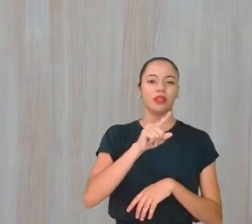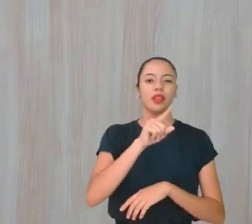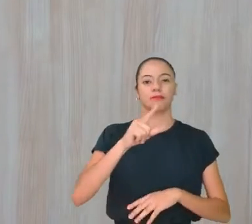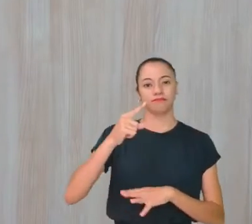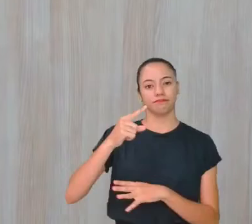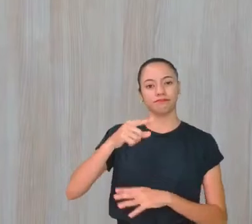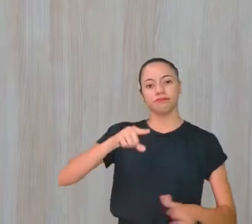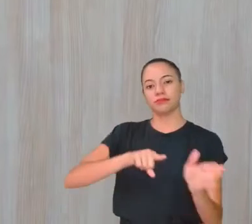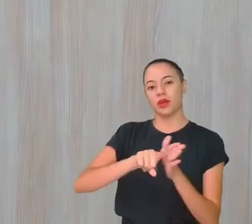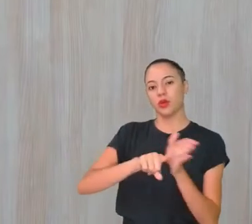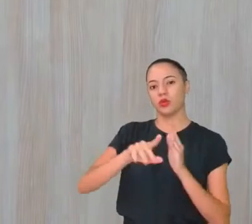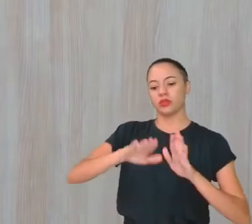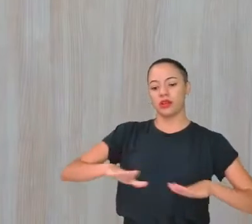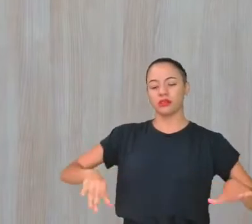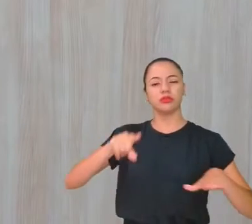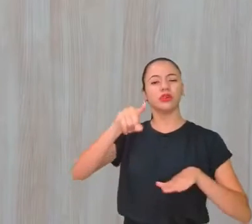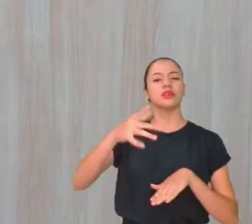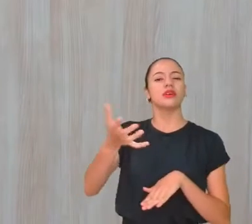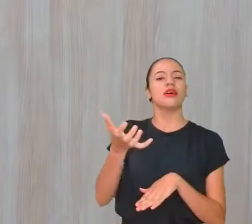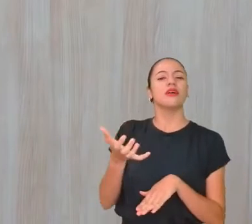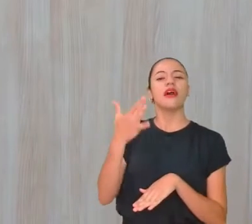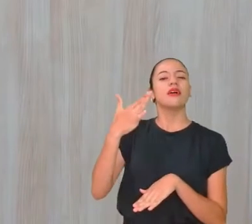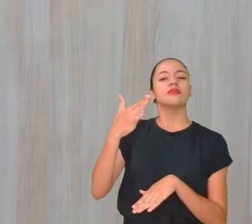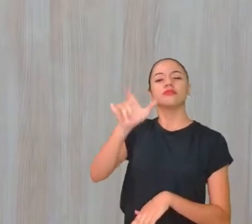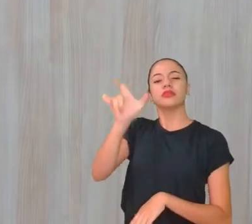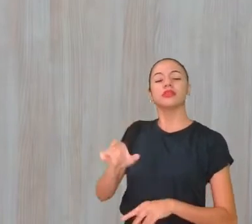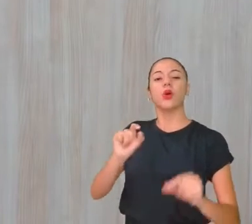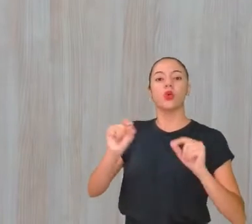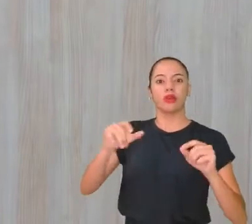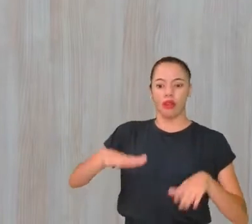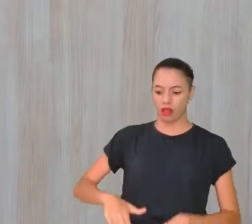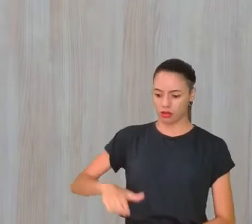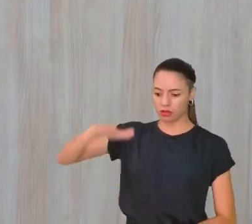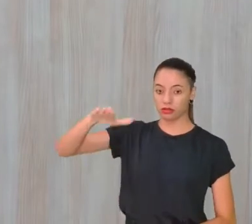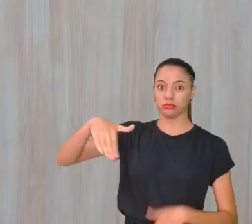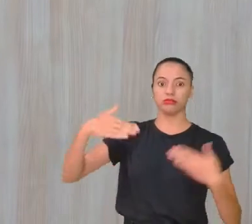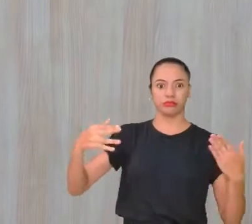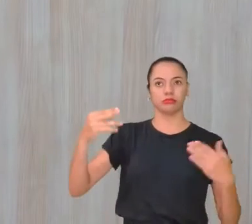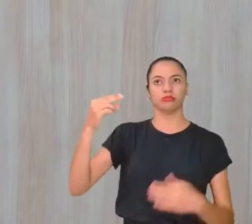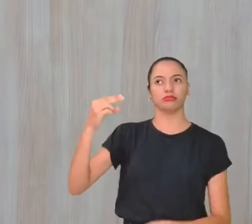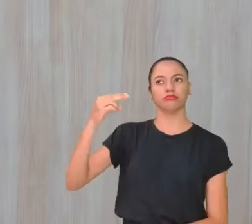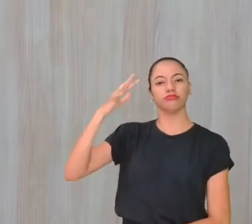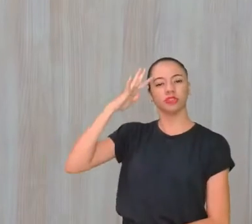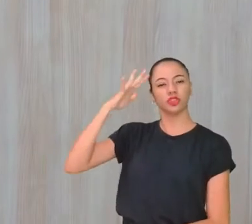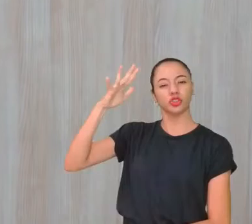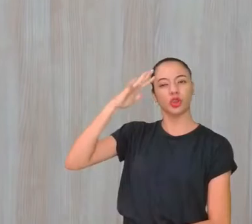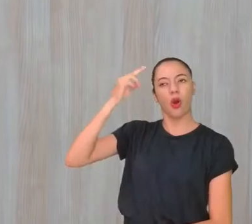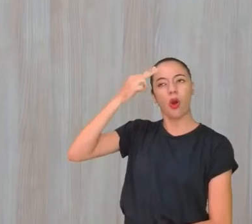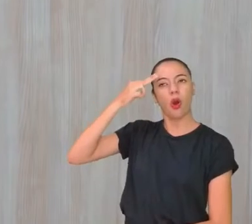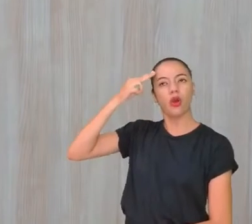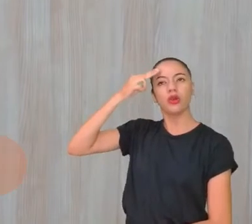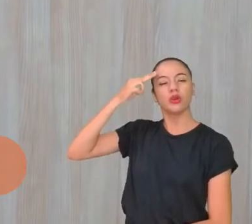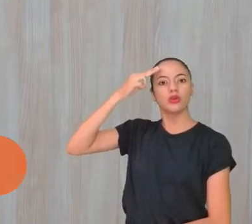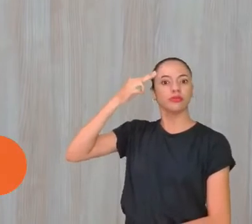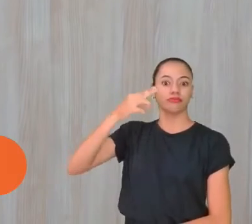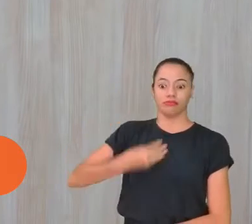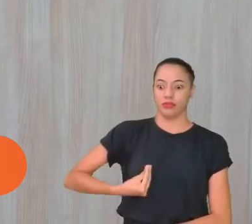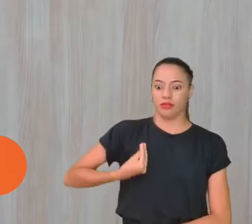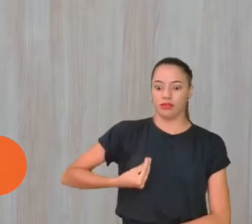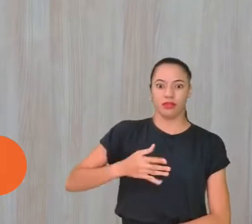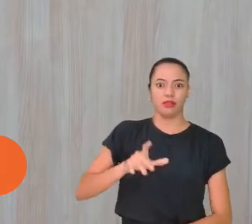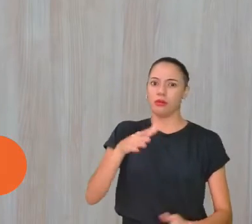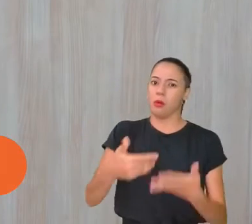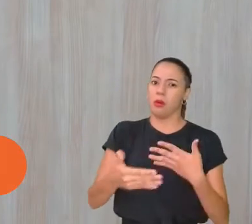crescer? Então, falar de sonhos na vida de uma pessoa é meio que uma